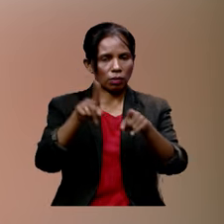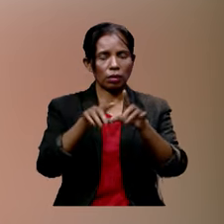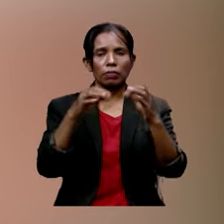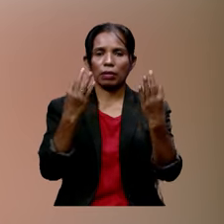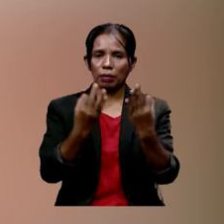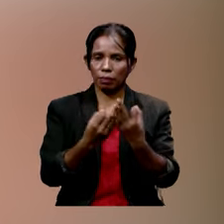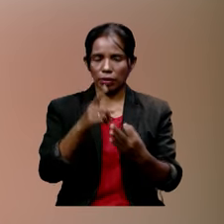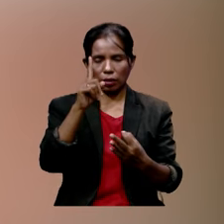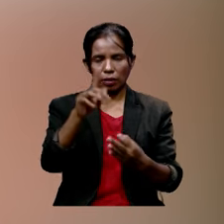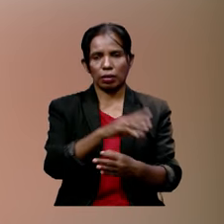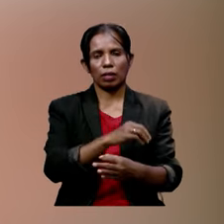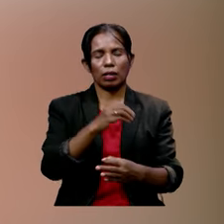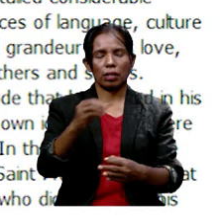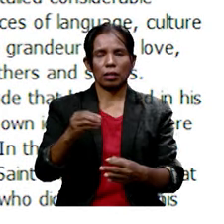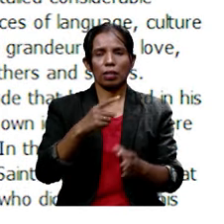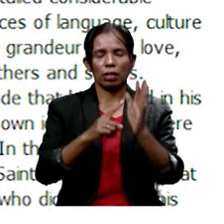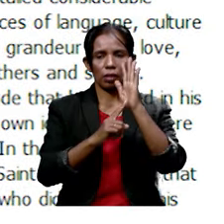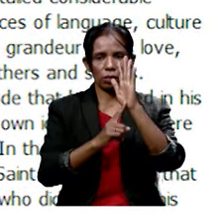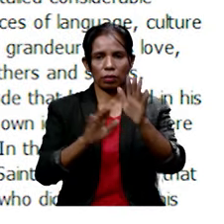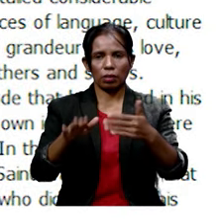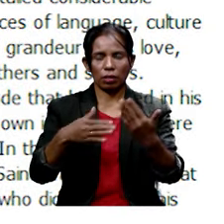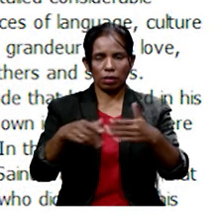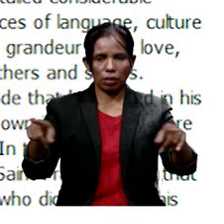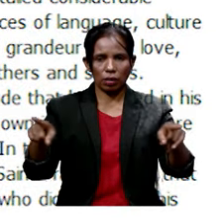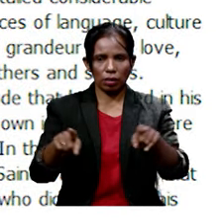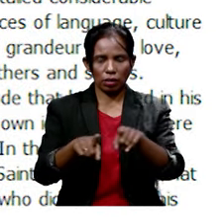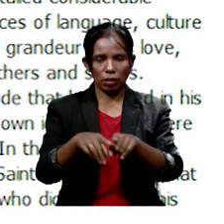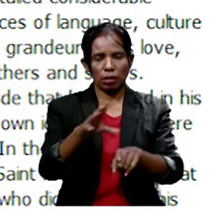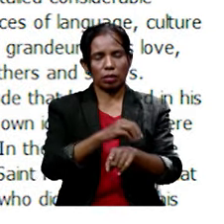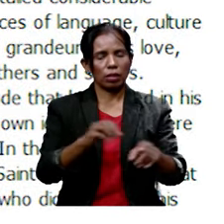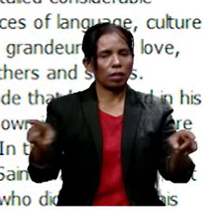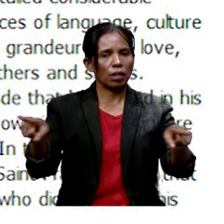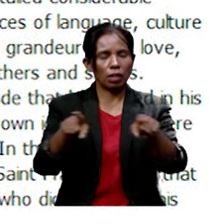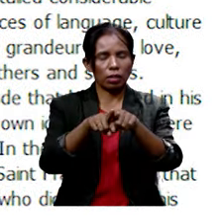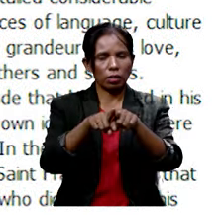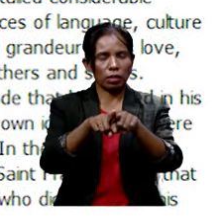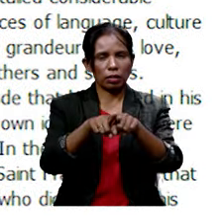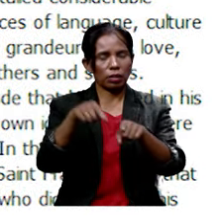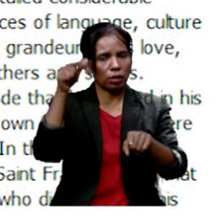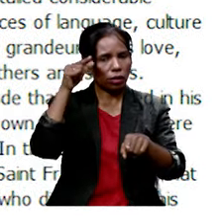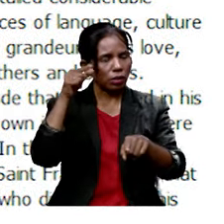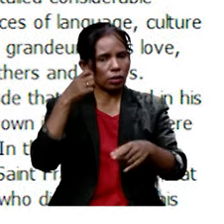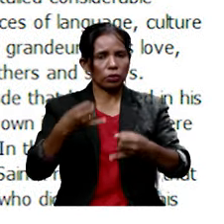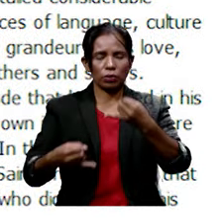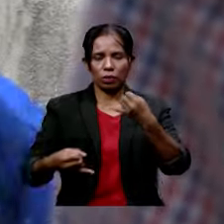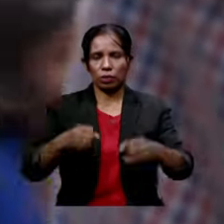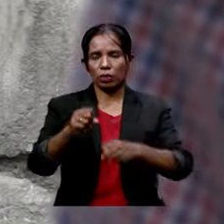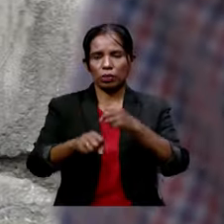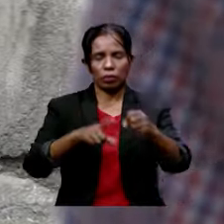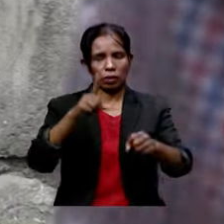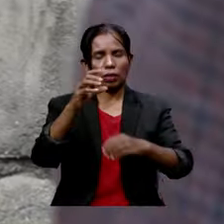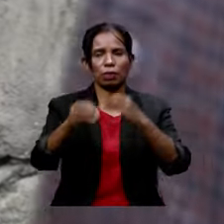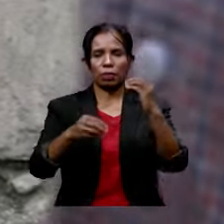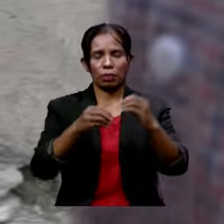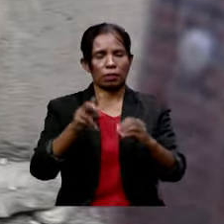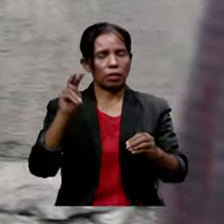Ia encíclica ne aborda questão sira hanesa desigualdade, migração, justiça social, katak